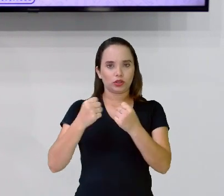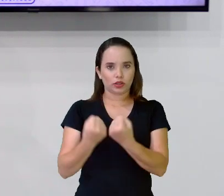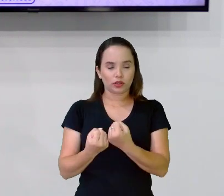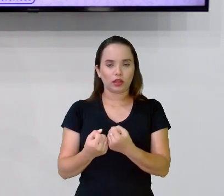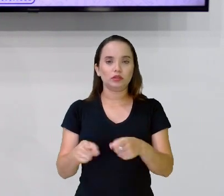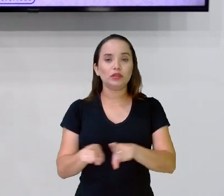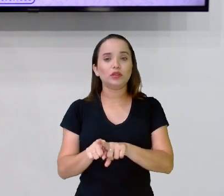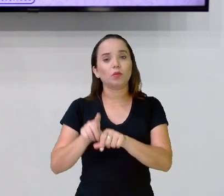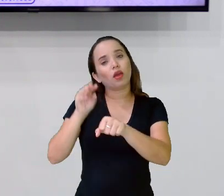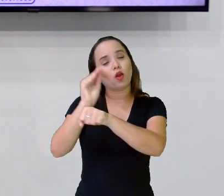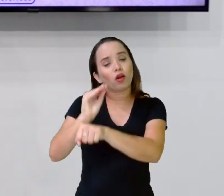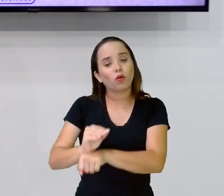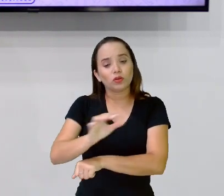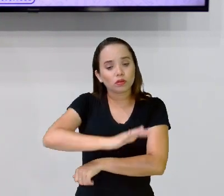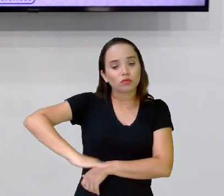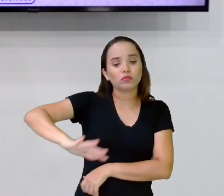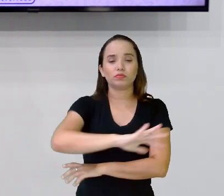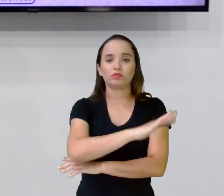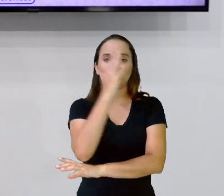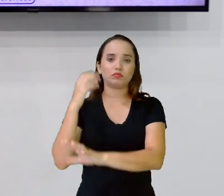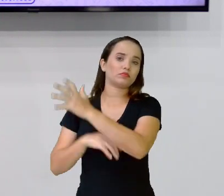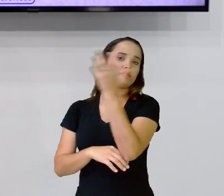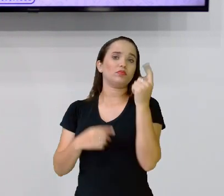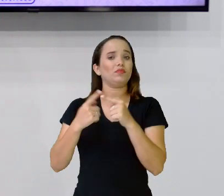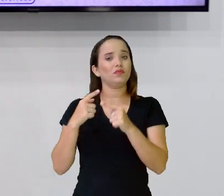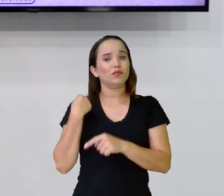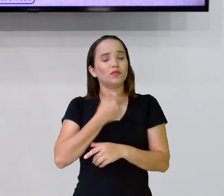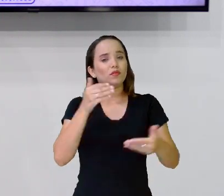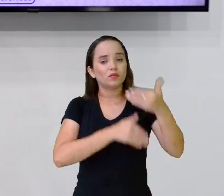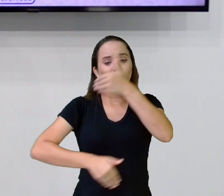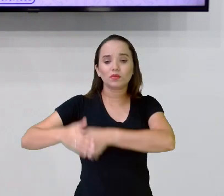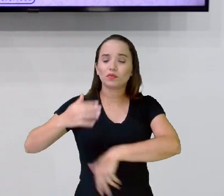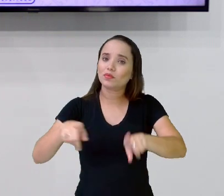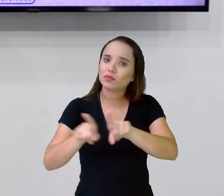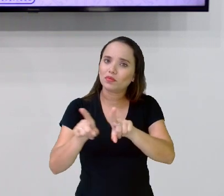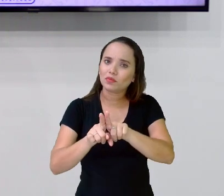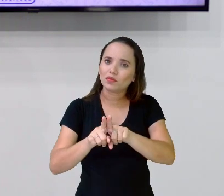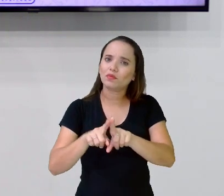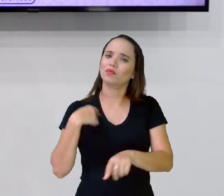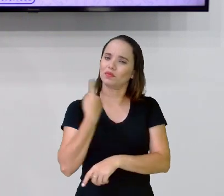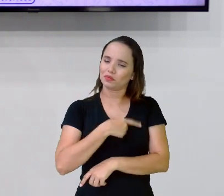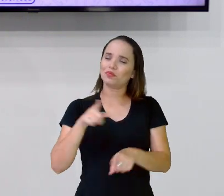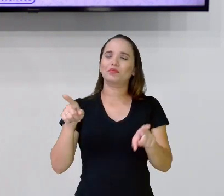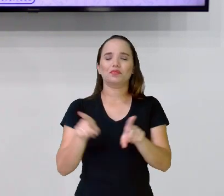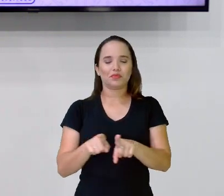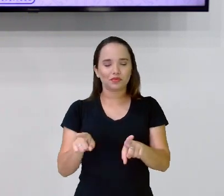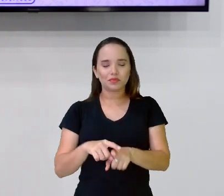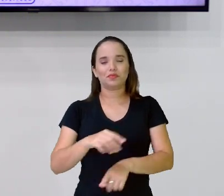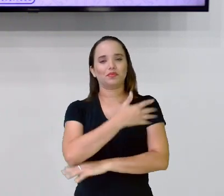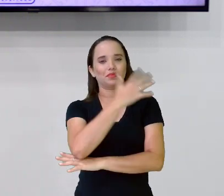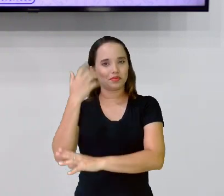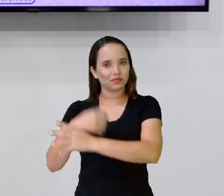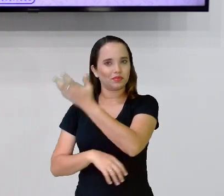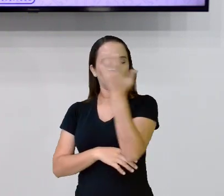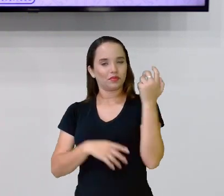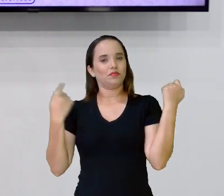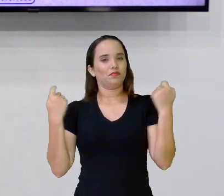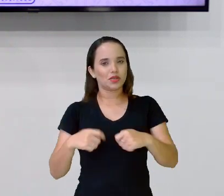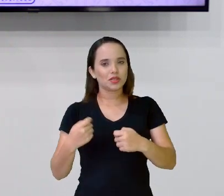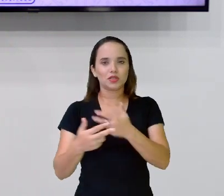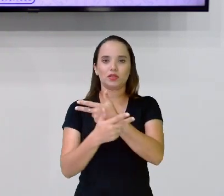do meio ambiente, porque também fazemos parte dele, né? Também somos natureza, precisamos desses recursos